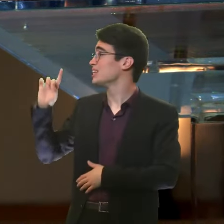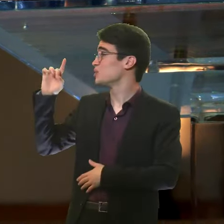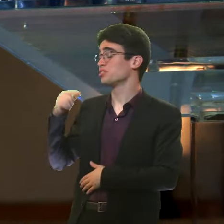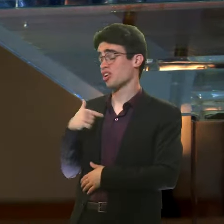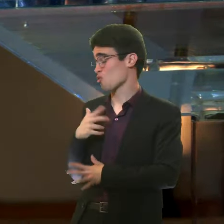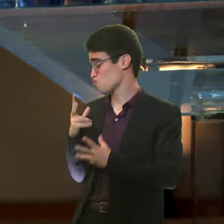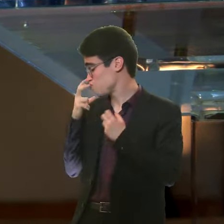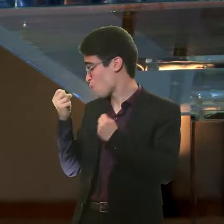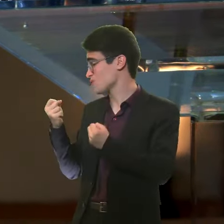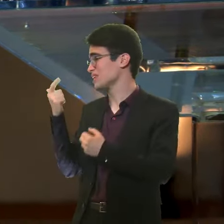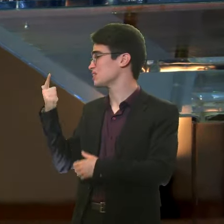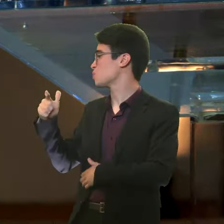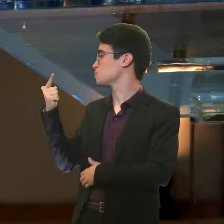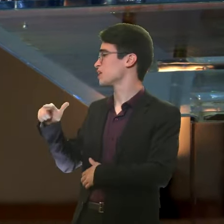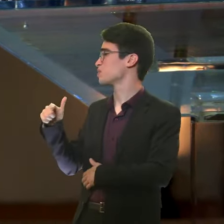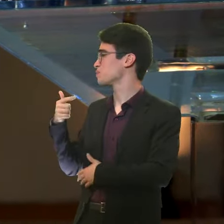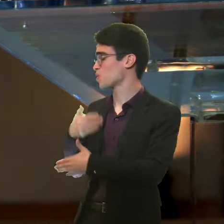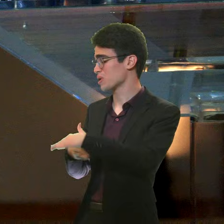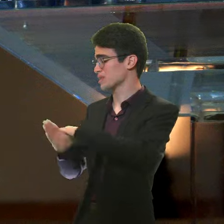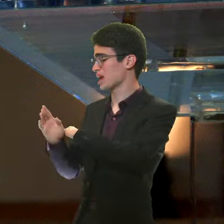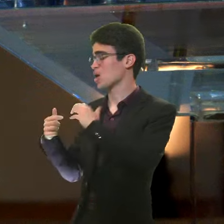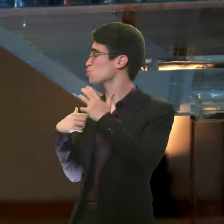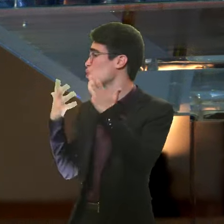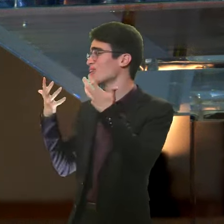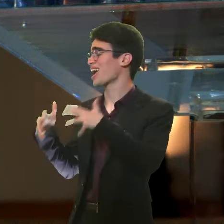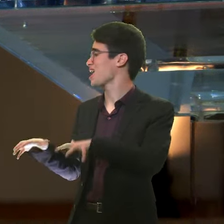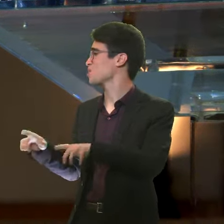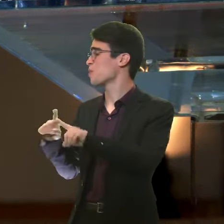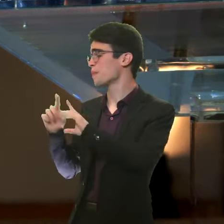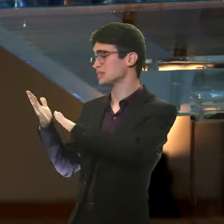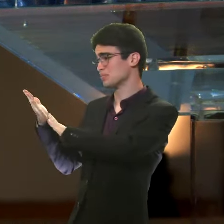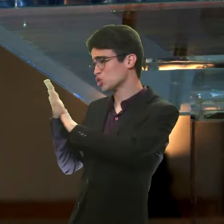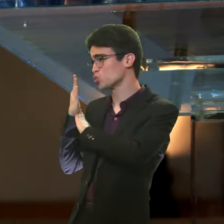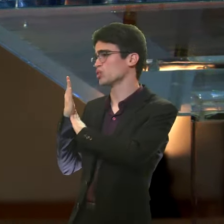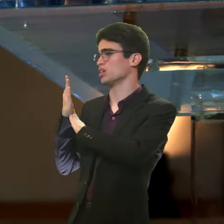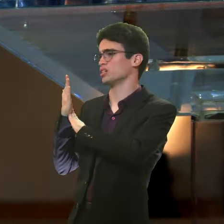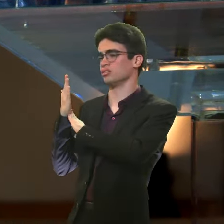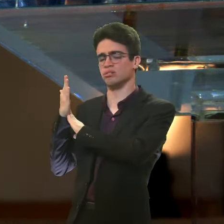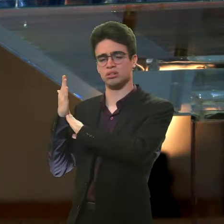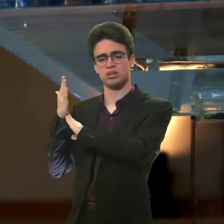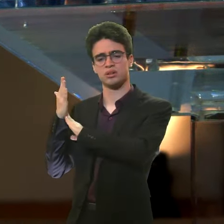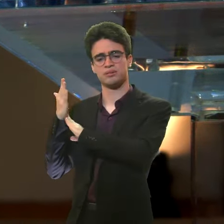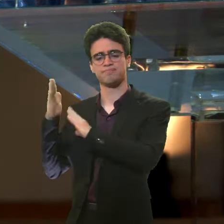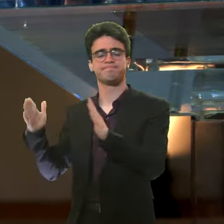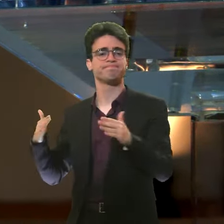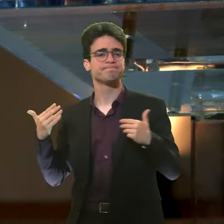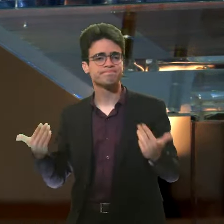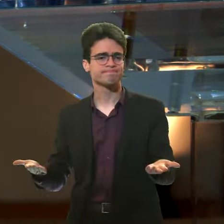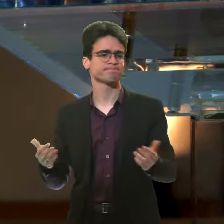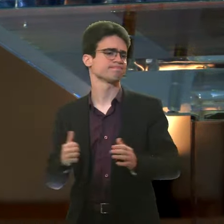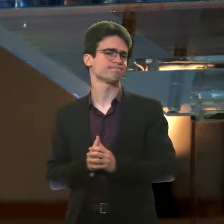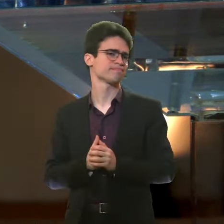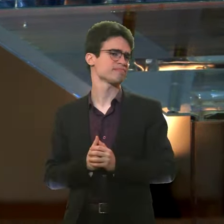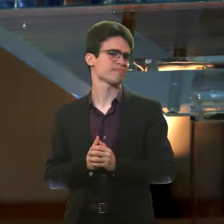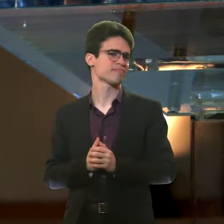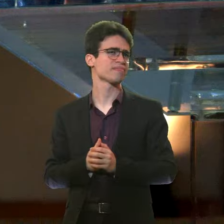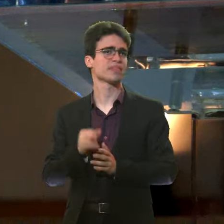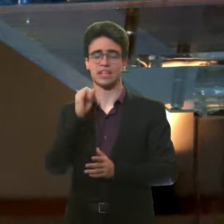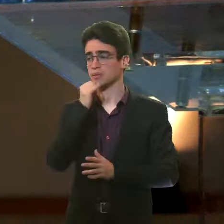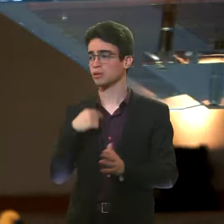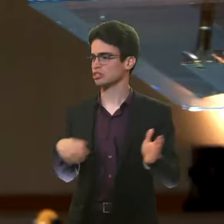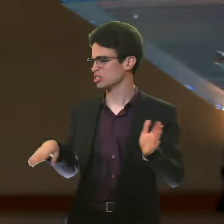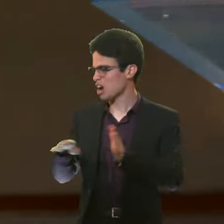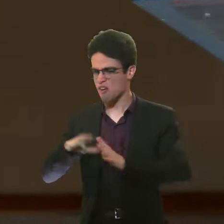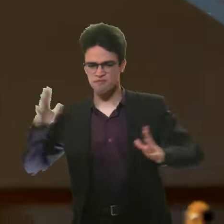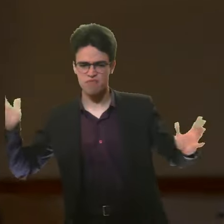força, eu não queria entrar, mas me ajuda. Sabe, não é só entrar e falar: vamos